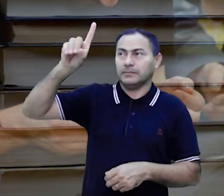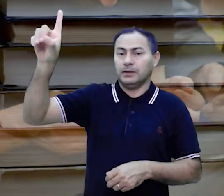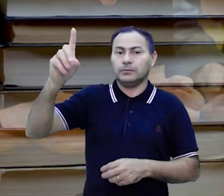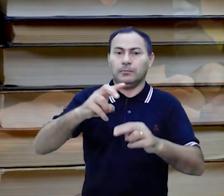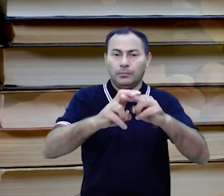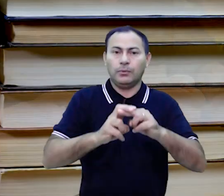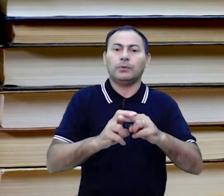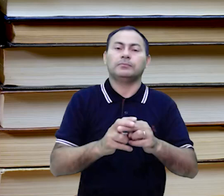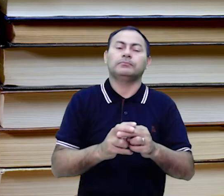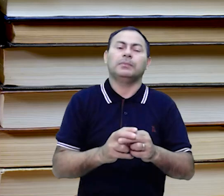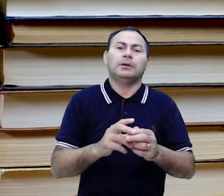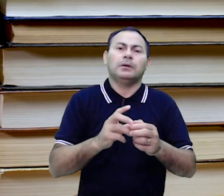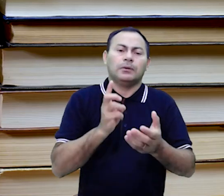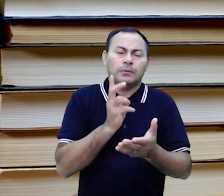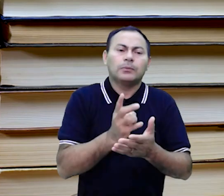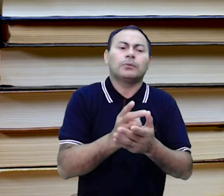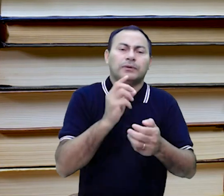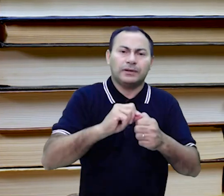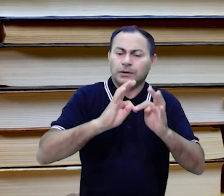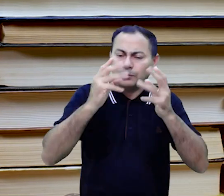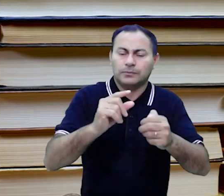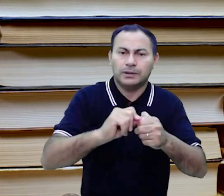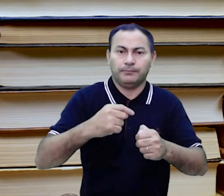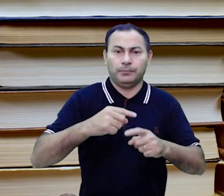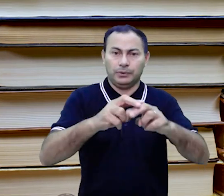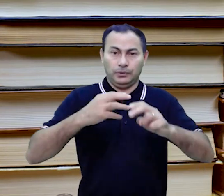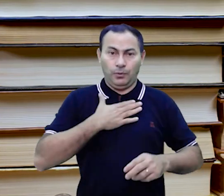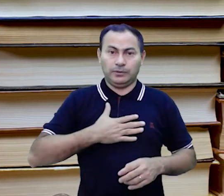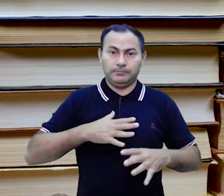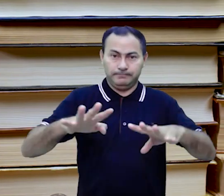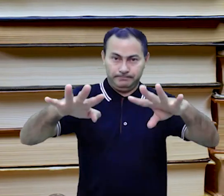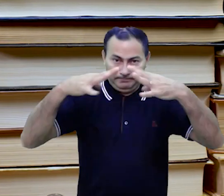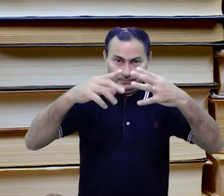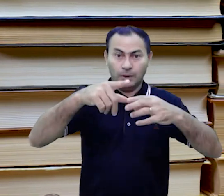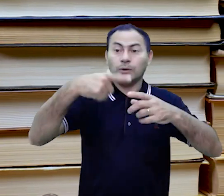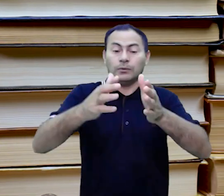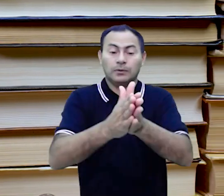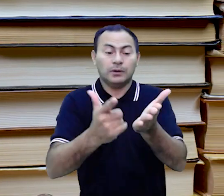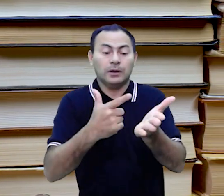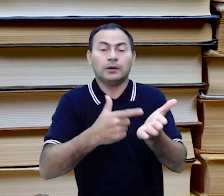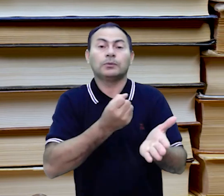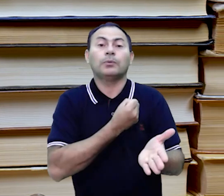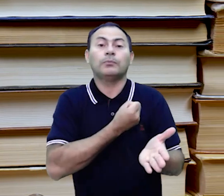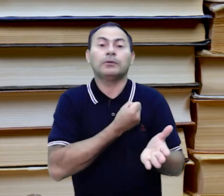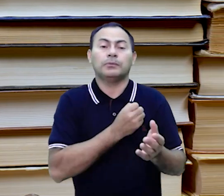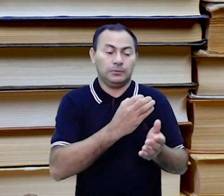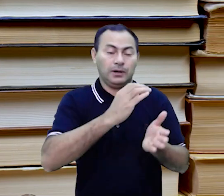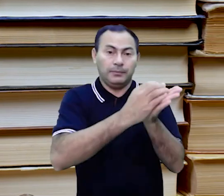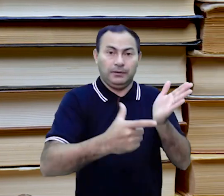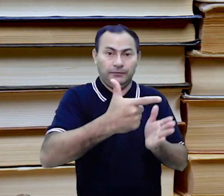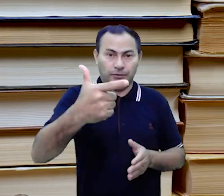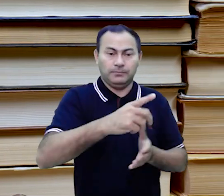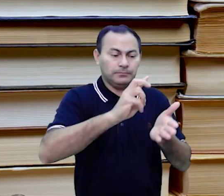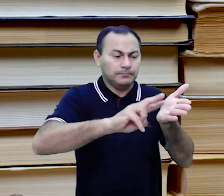de Deus. Por isso podiam fazer tudo o que fizeram. Gostaria de chamar a atenção para uma outra coisa no livro de Números.